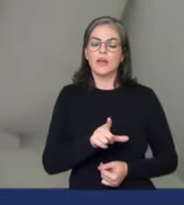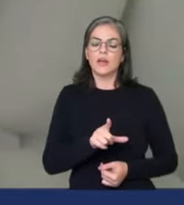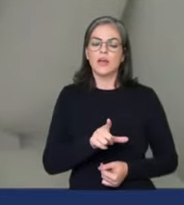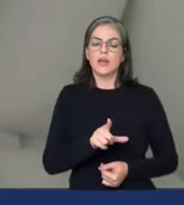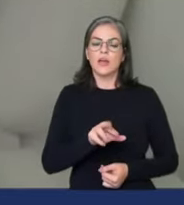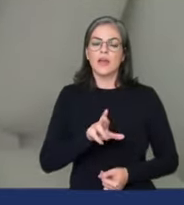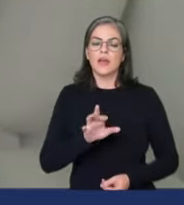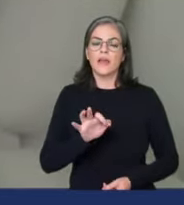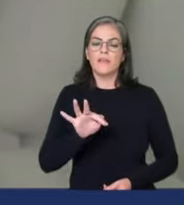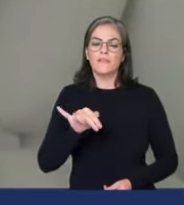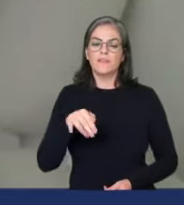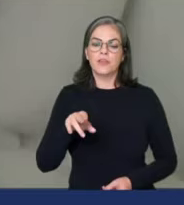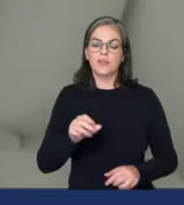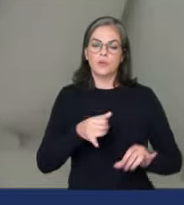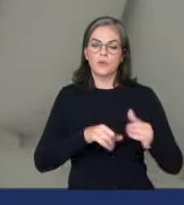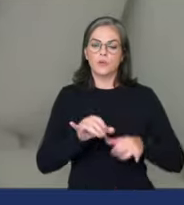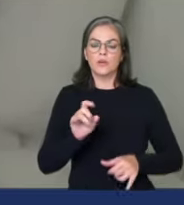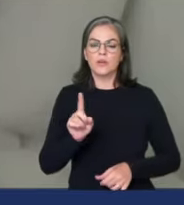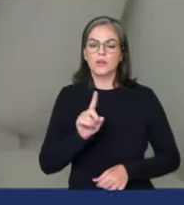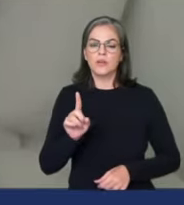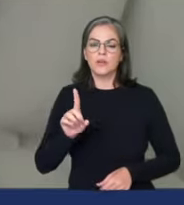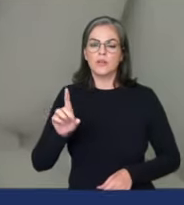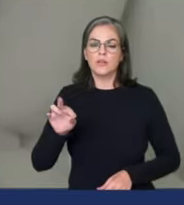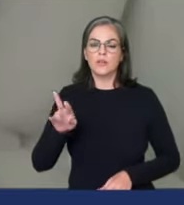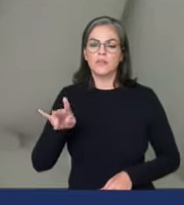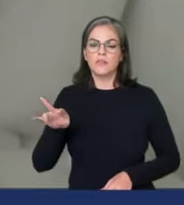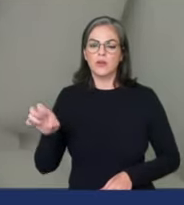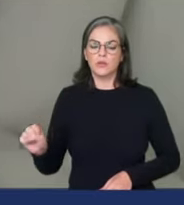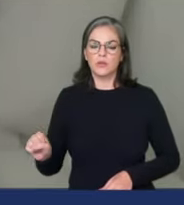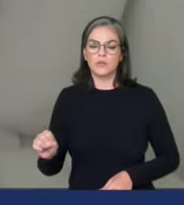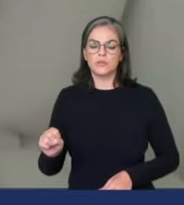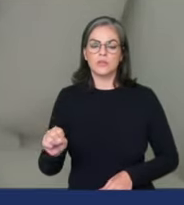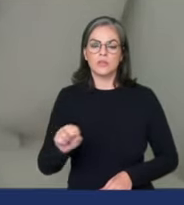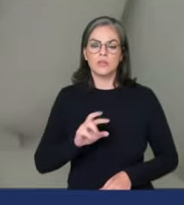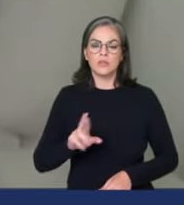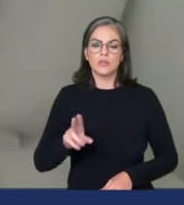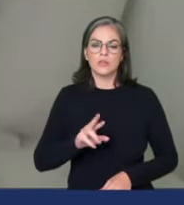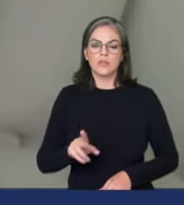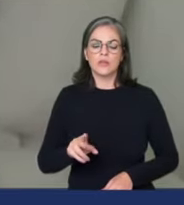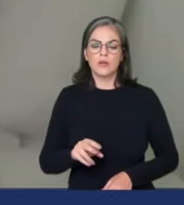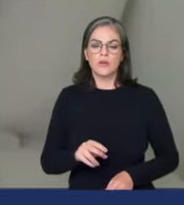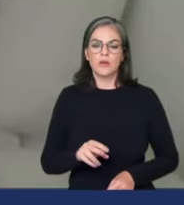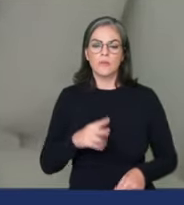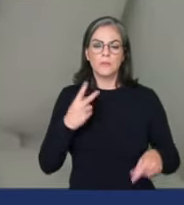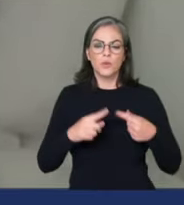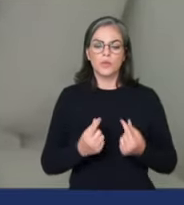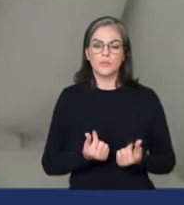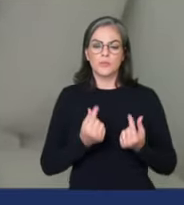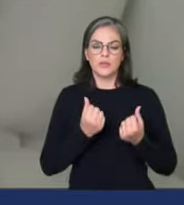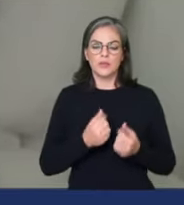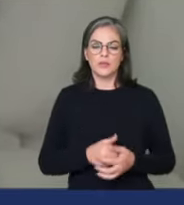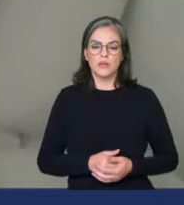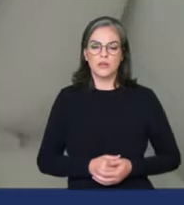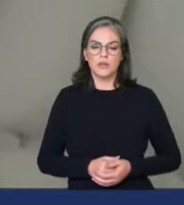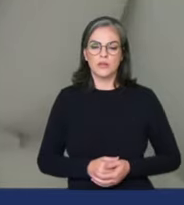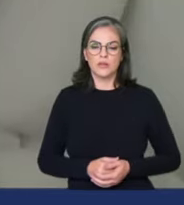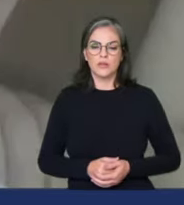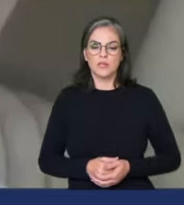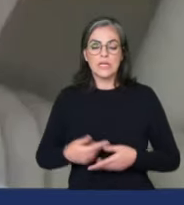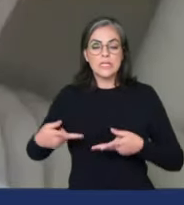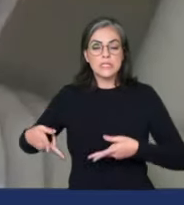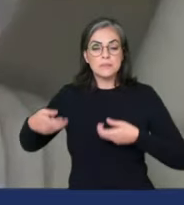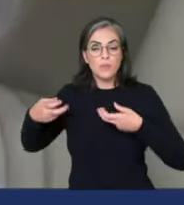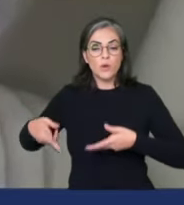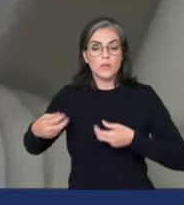Não é política de preços. A margem do EBITDA da Petrobras, no segmento de exploração e produção, foi